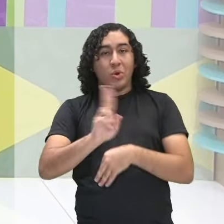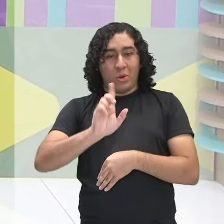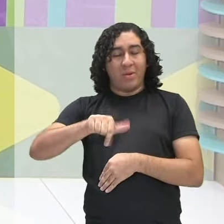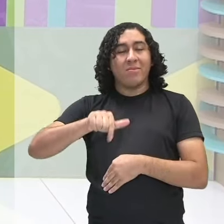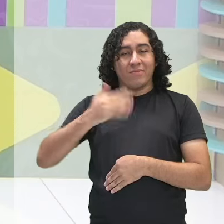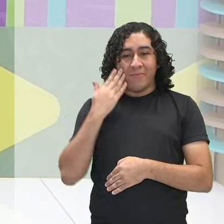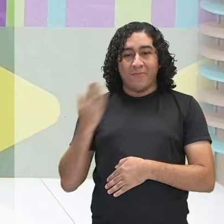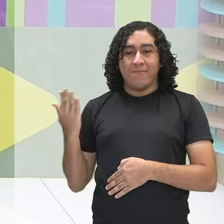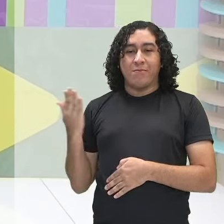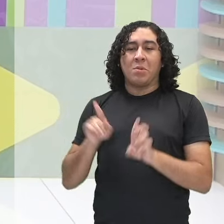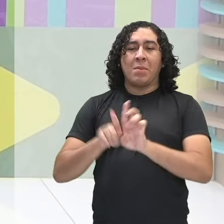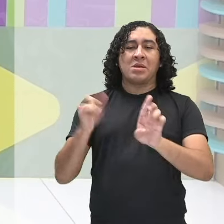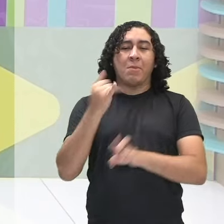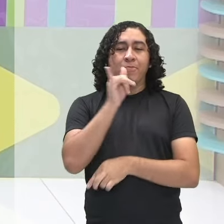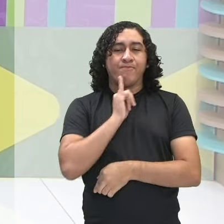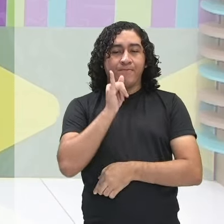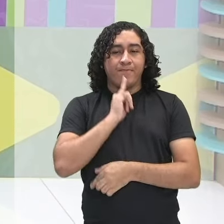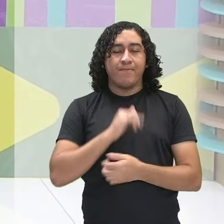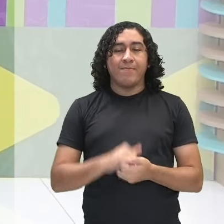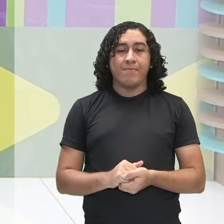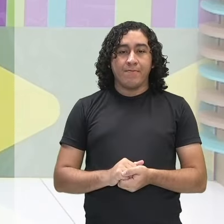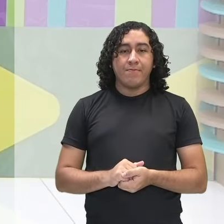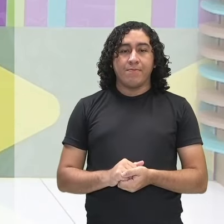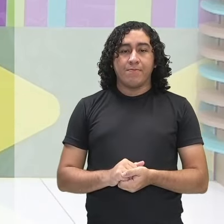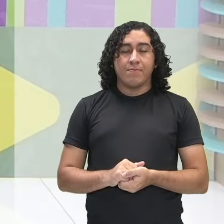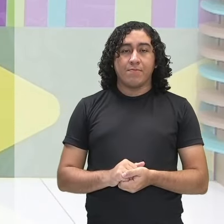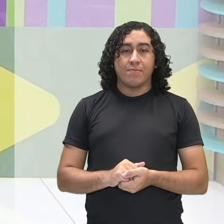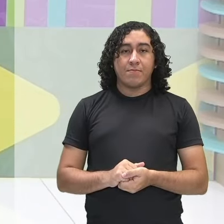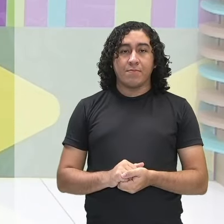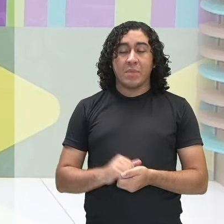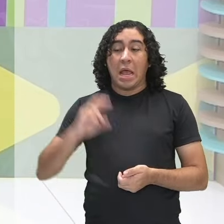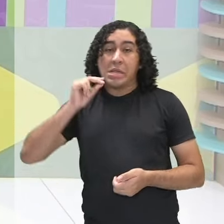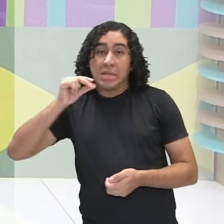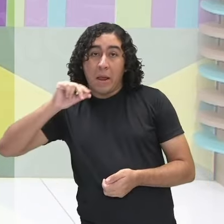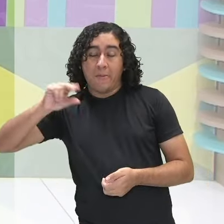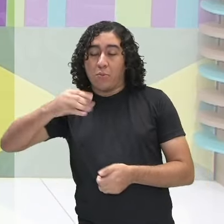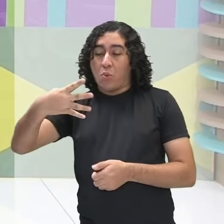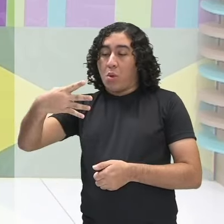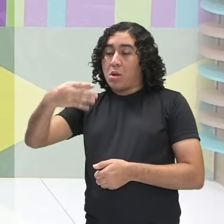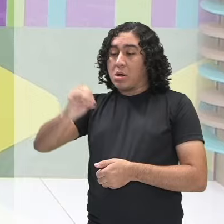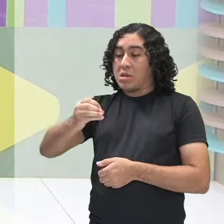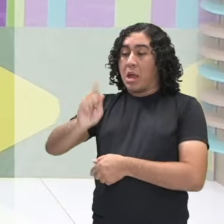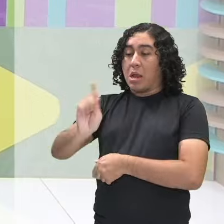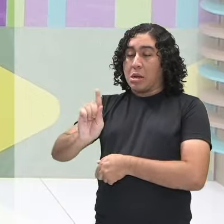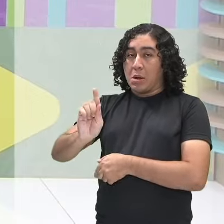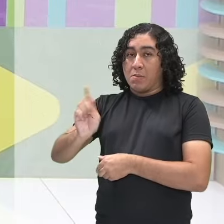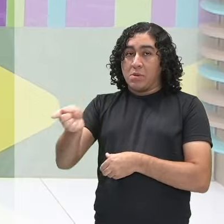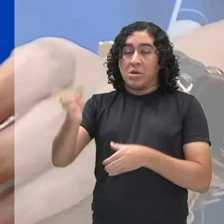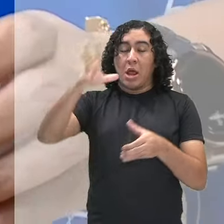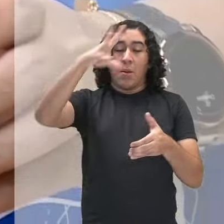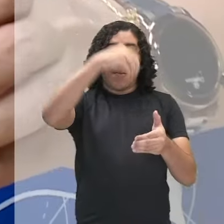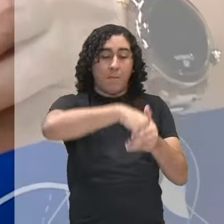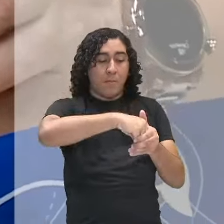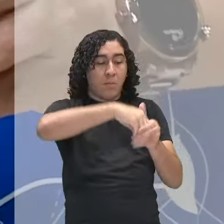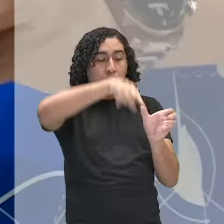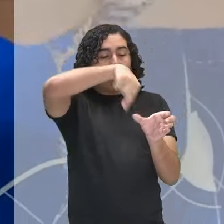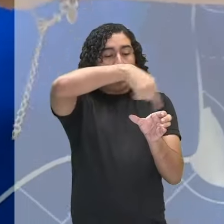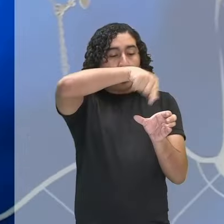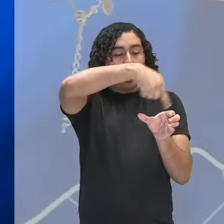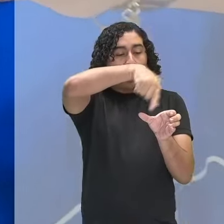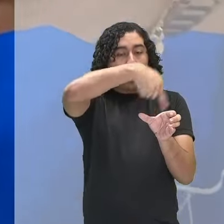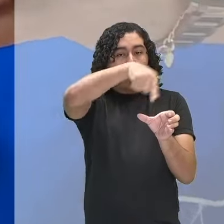Mas se de repente eu coloco 40 gramas aí, nessa quantidade de